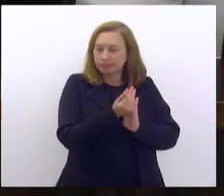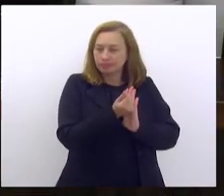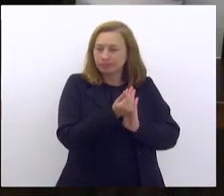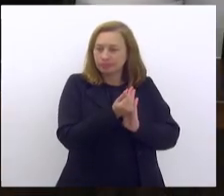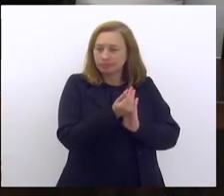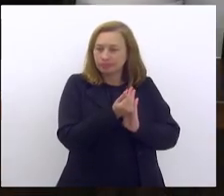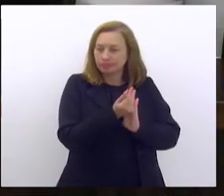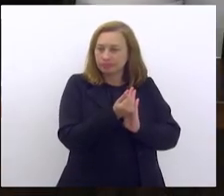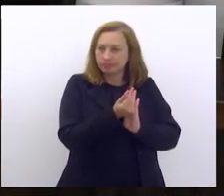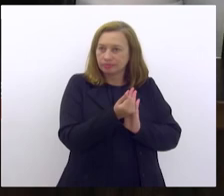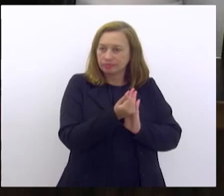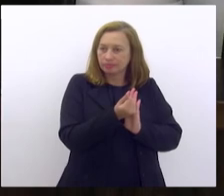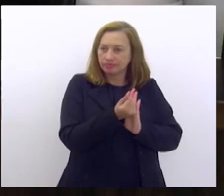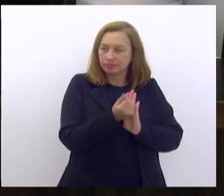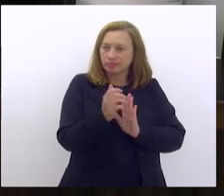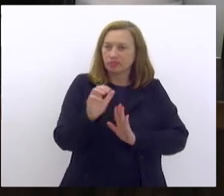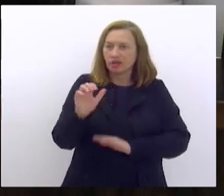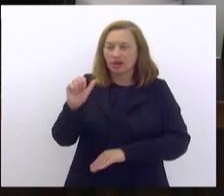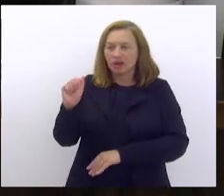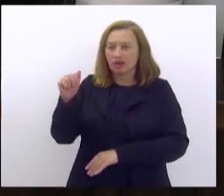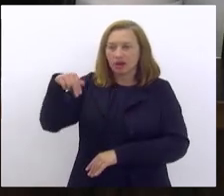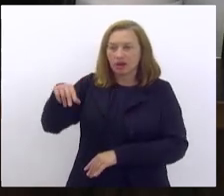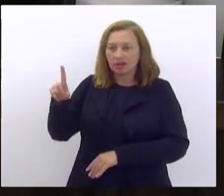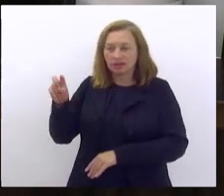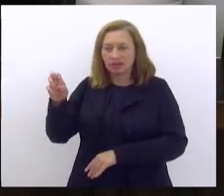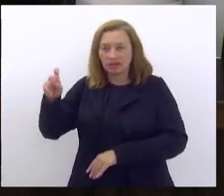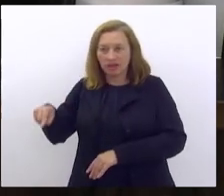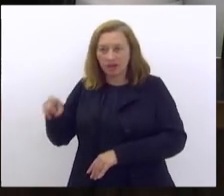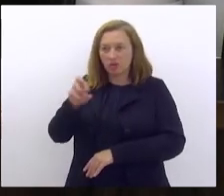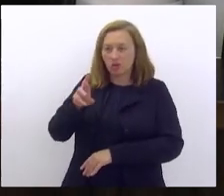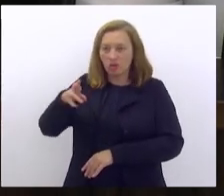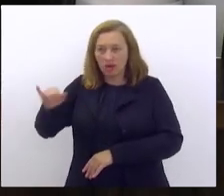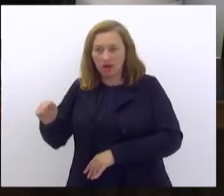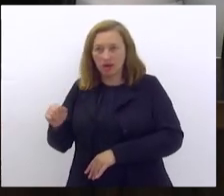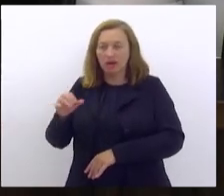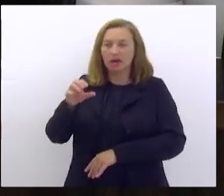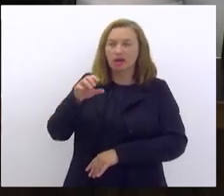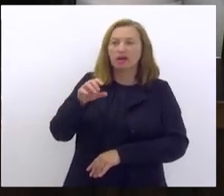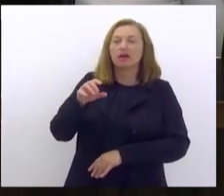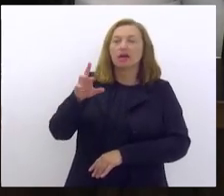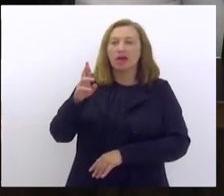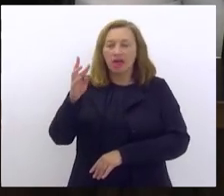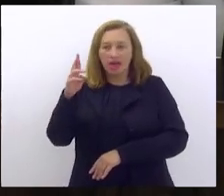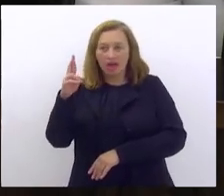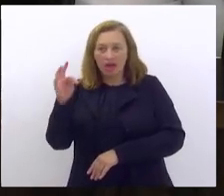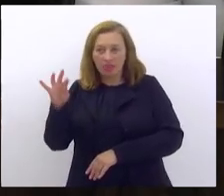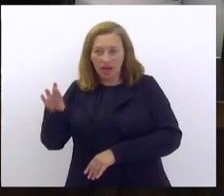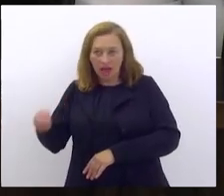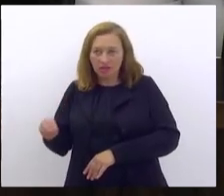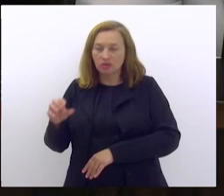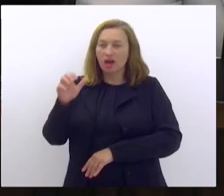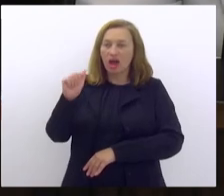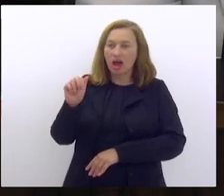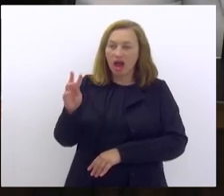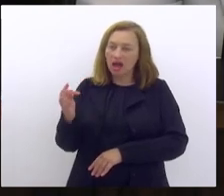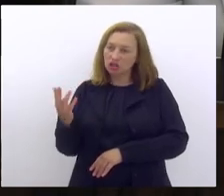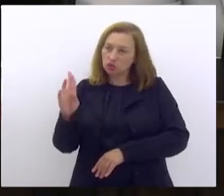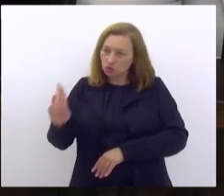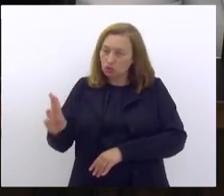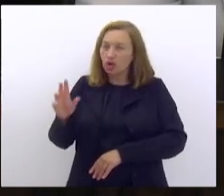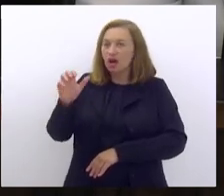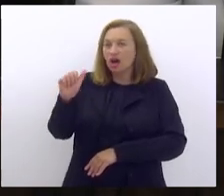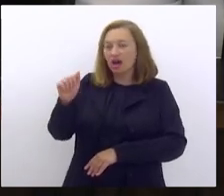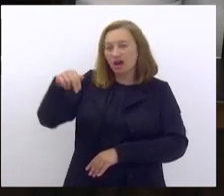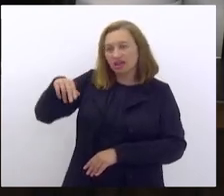Pela Comissão de Orçamento, André Correia, Carlos Macedo, Douglas Ruas, Renato Miranda, Arthur Monteiro, Andrezinho